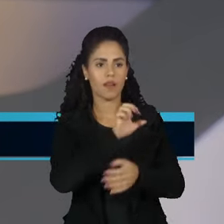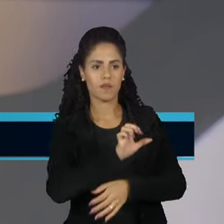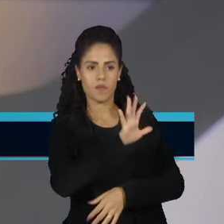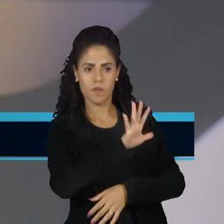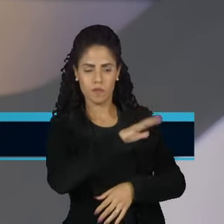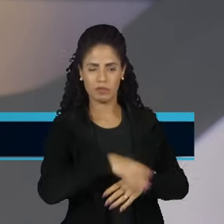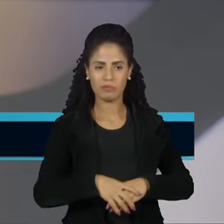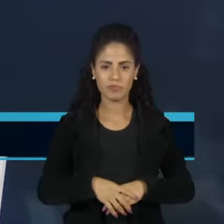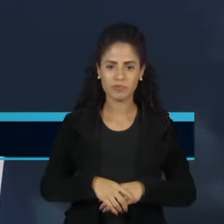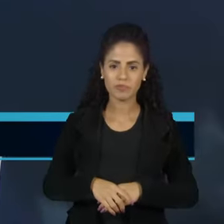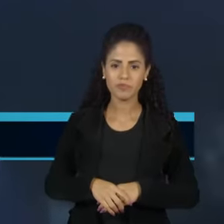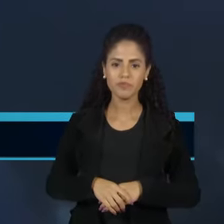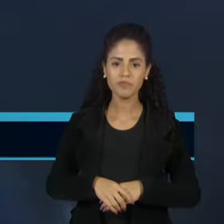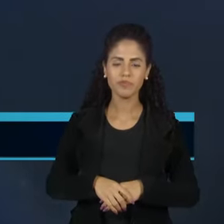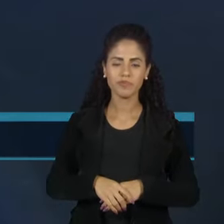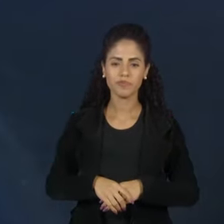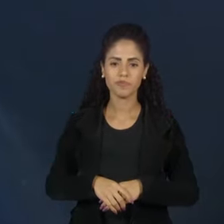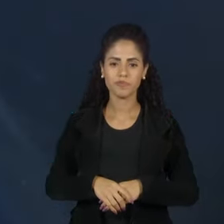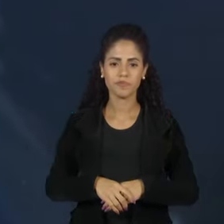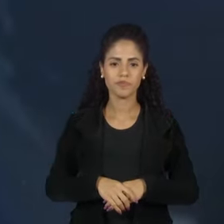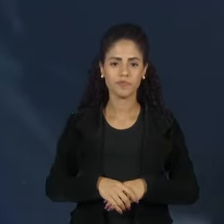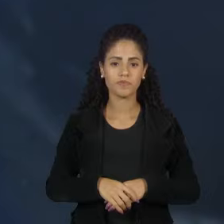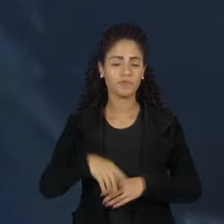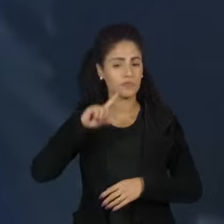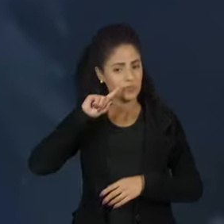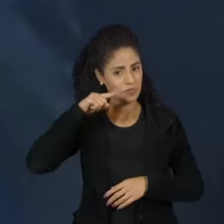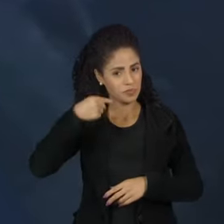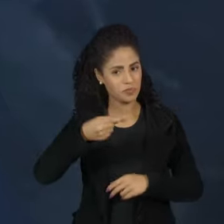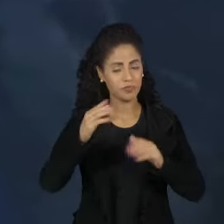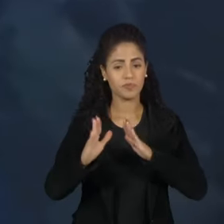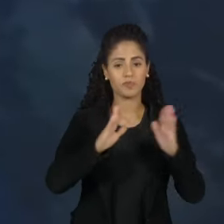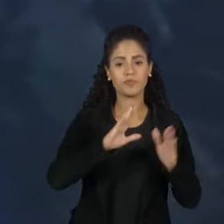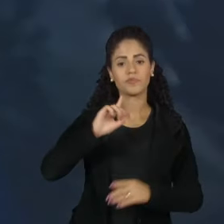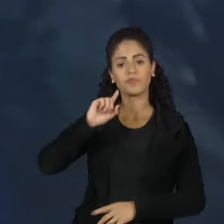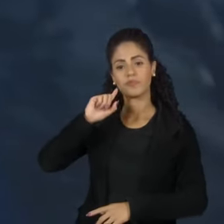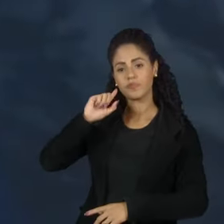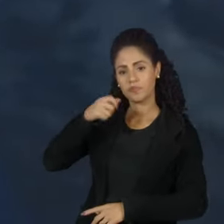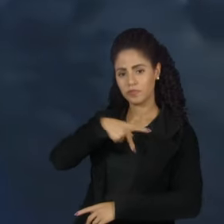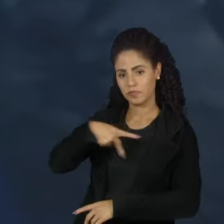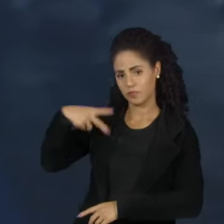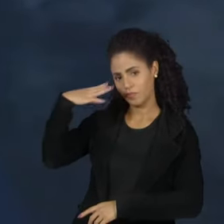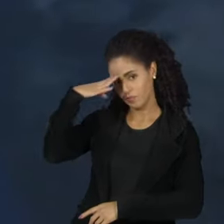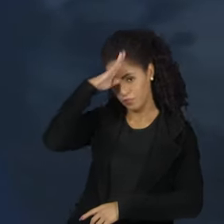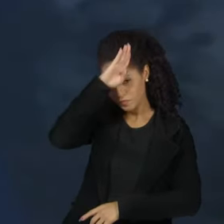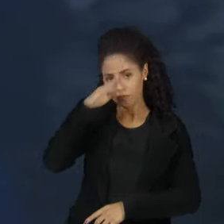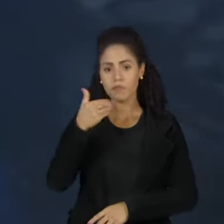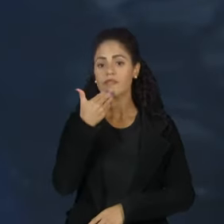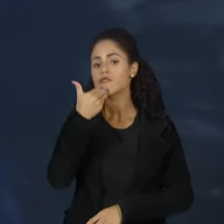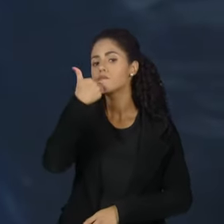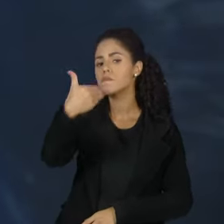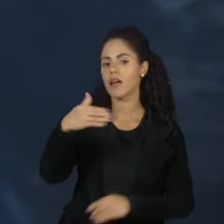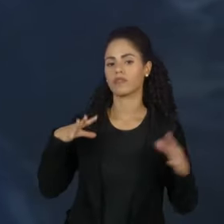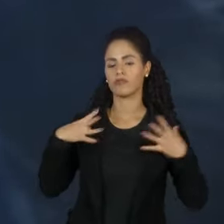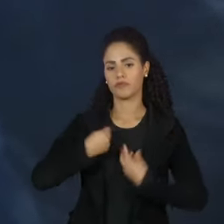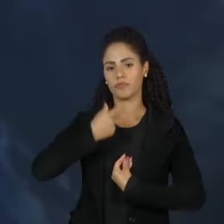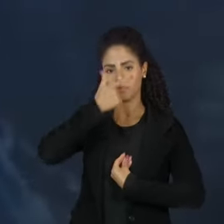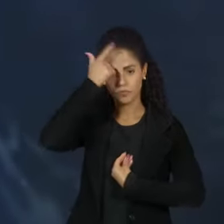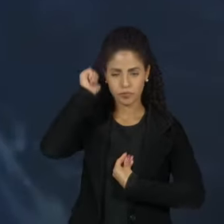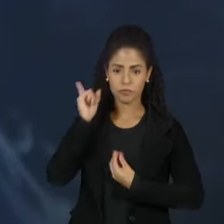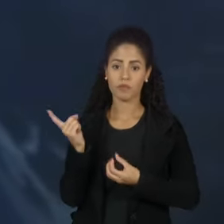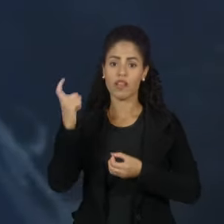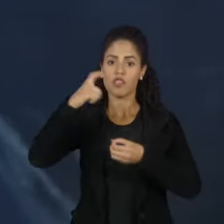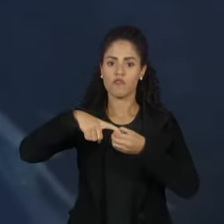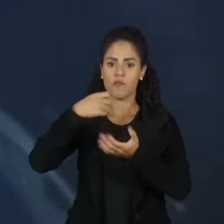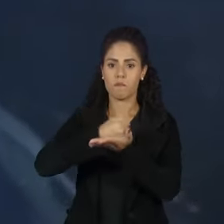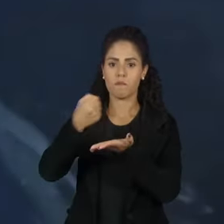europeus. E você vai ver a seguir? Ex-presidente Jair Bolsonaro pede ao ministro Alexandre de Moraes a devolução